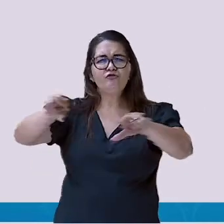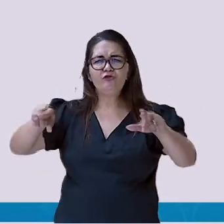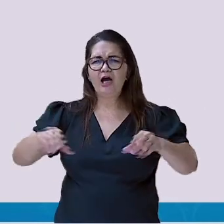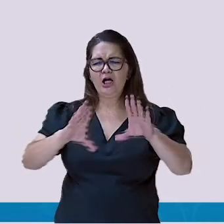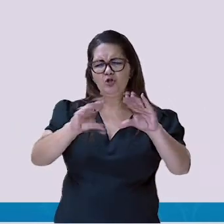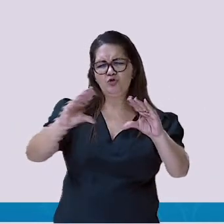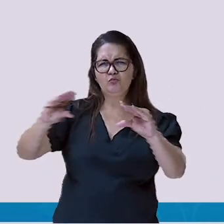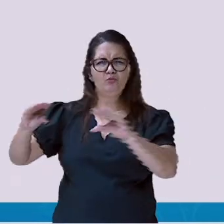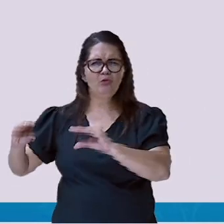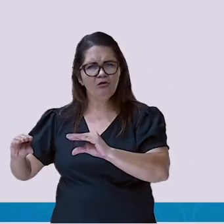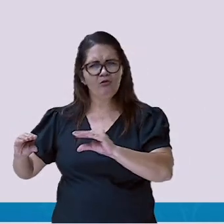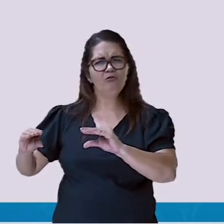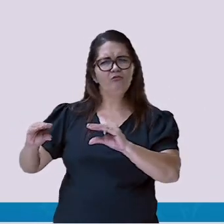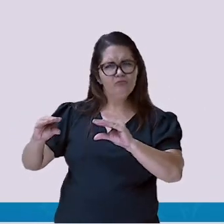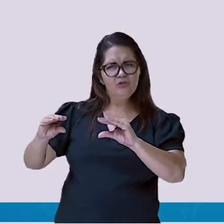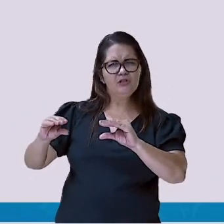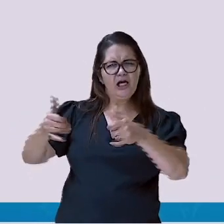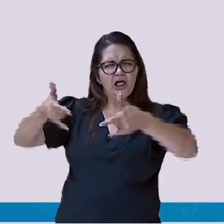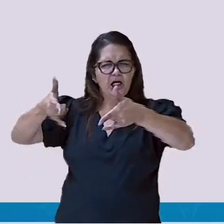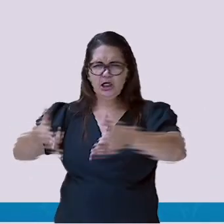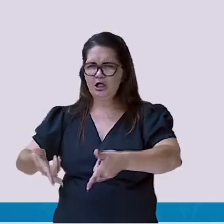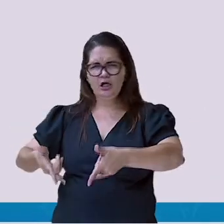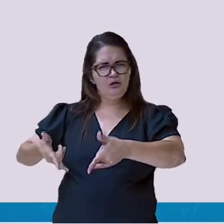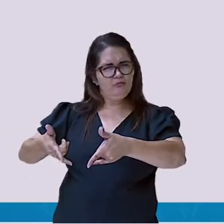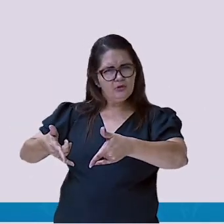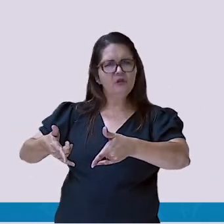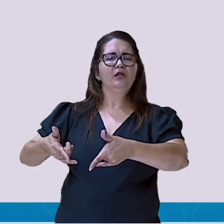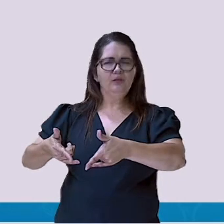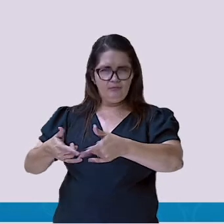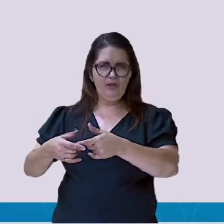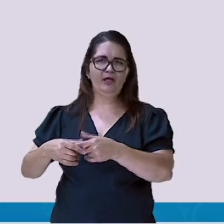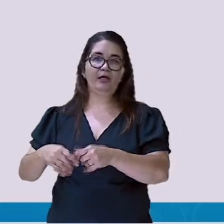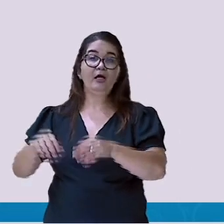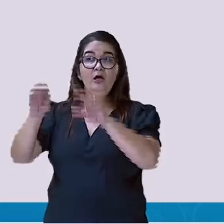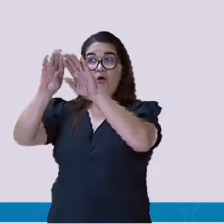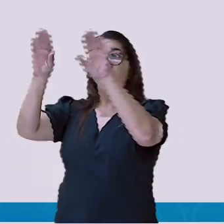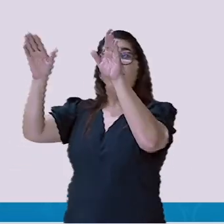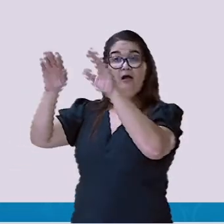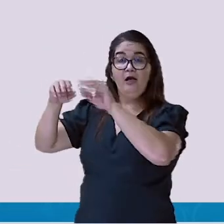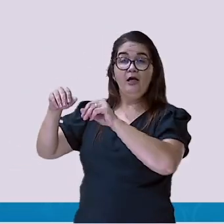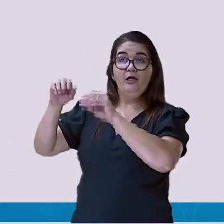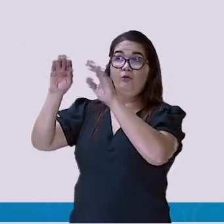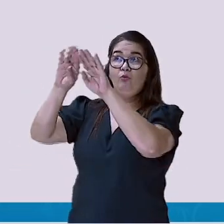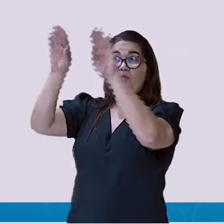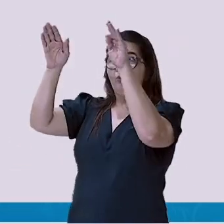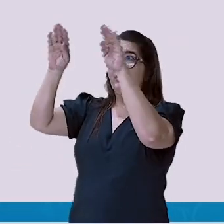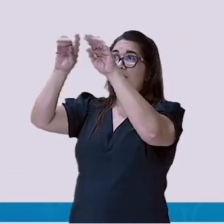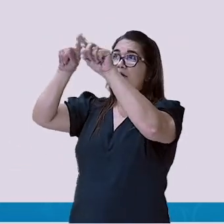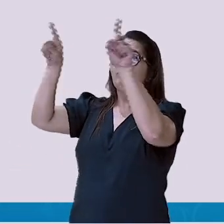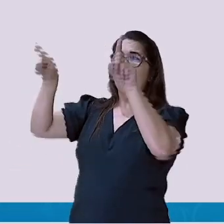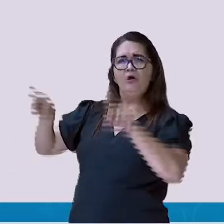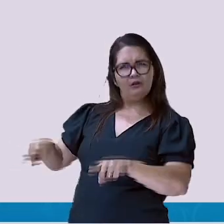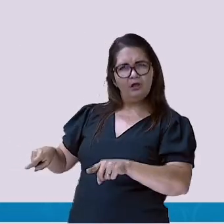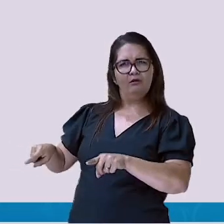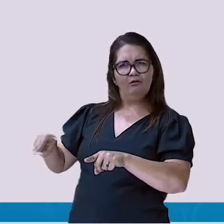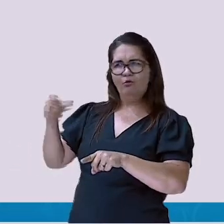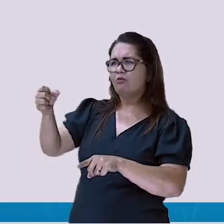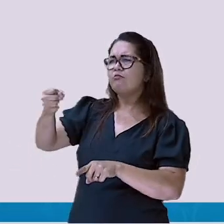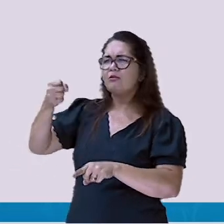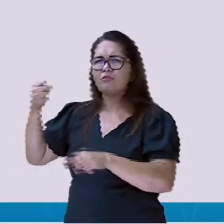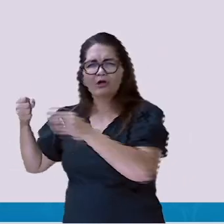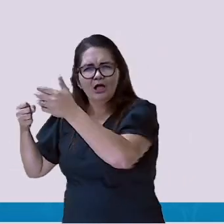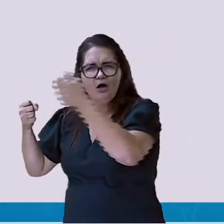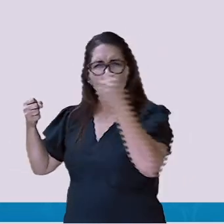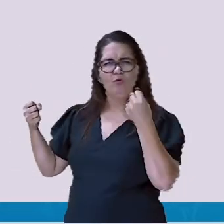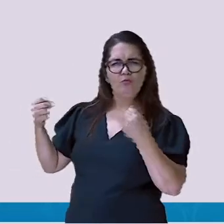civil. E a retirada da mata está contribuindo para a expansão da agropecuária. O que acontece? As